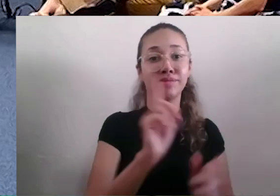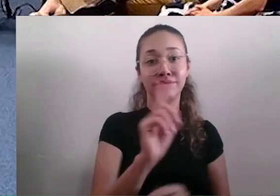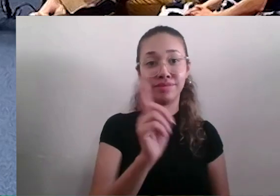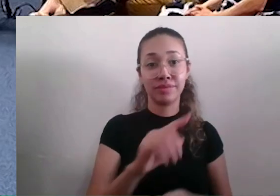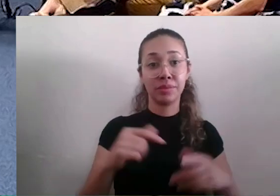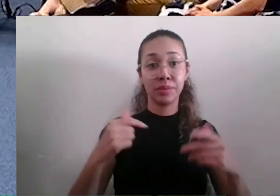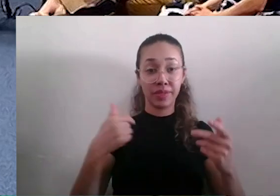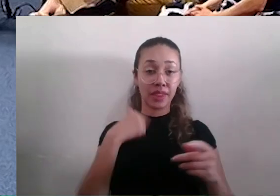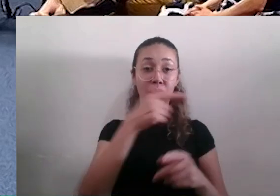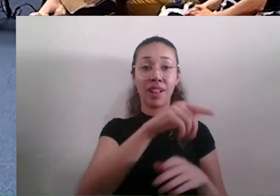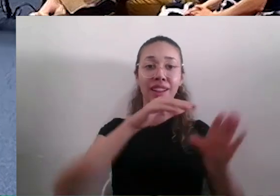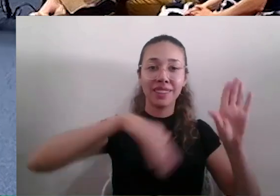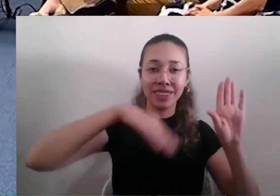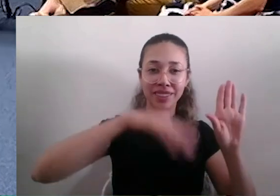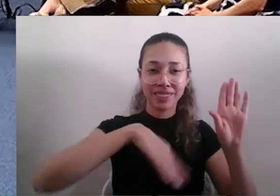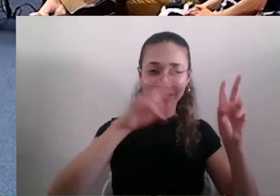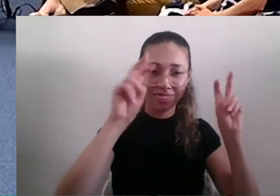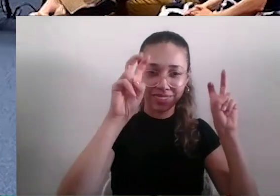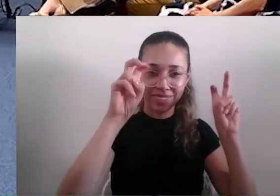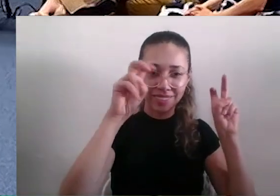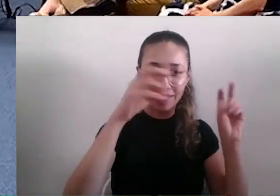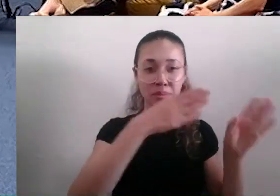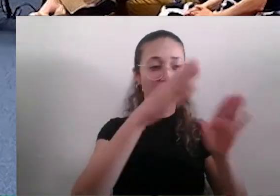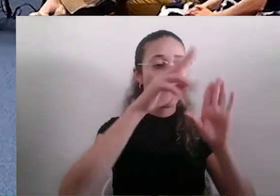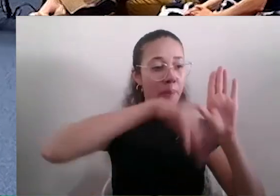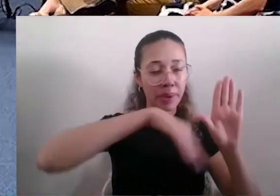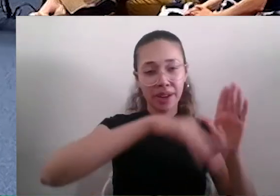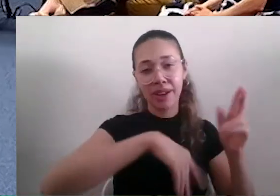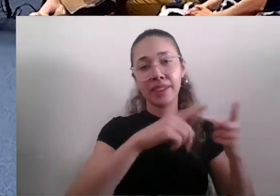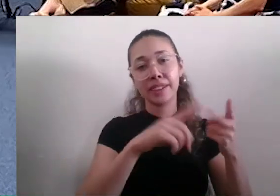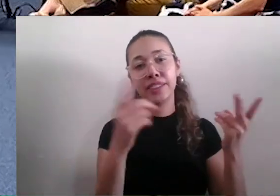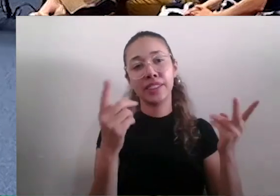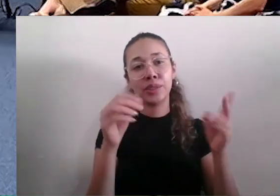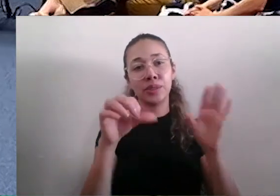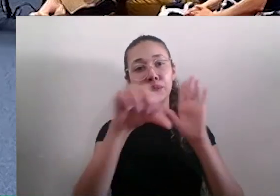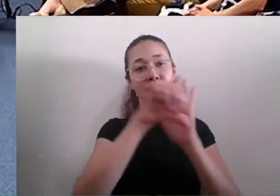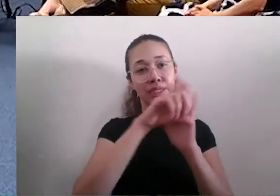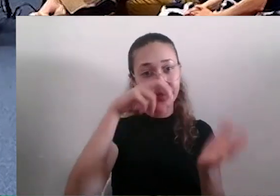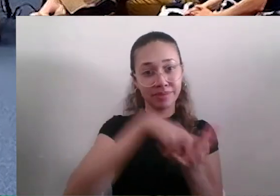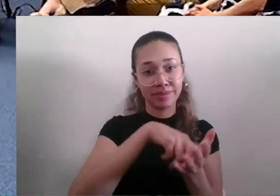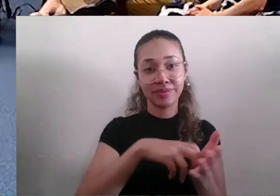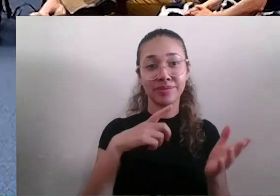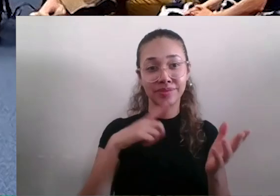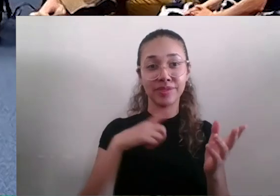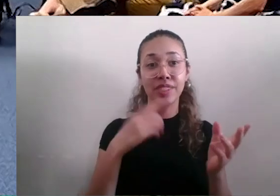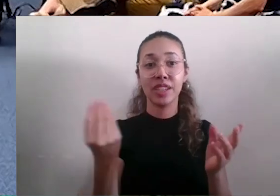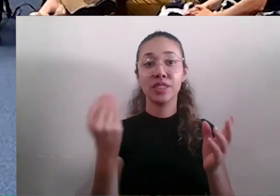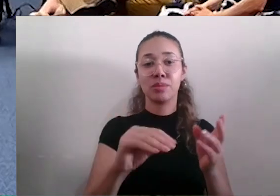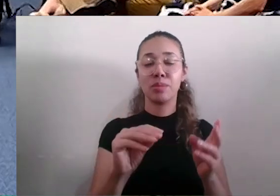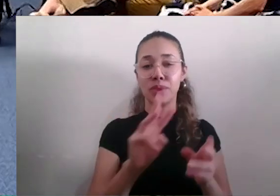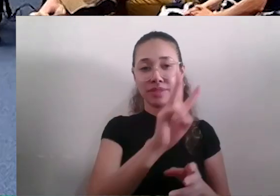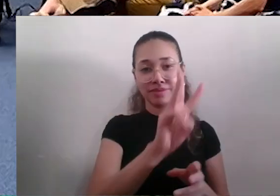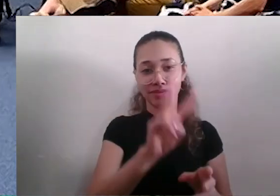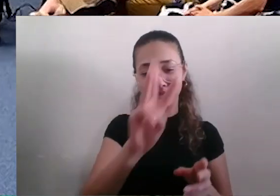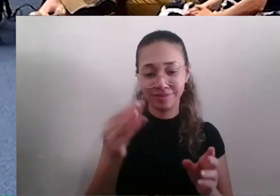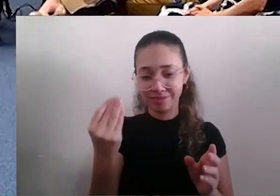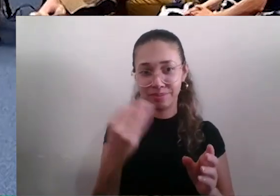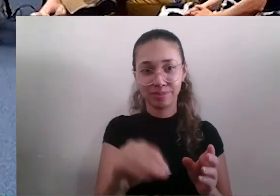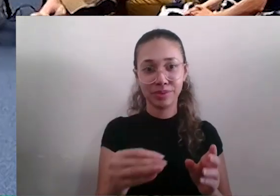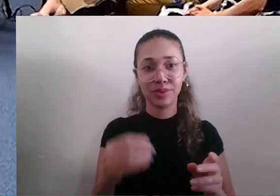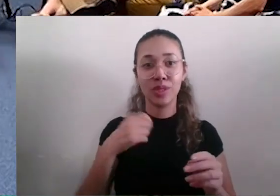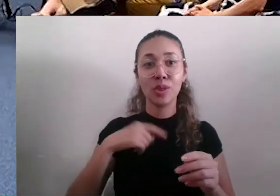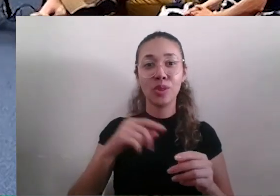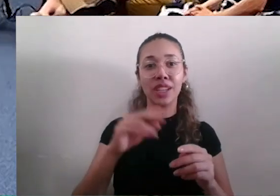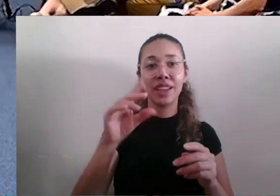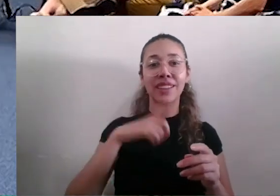Castigo enfim a gente até botou a bibliografia nos lá no site do Praia do crime castigo é uma bibliografia